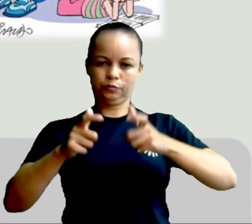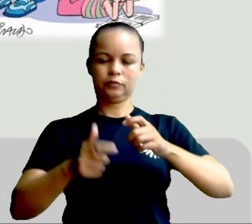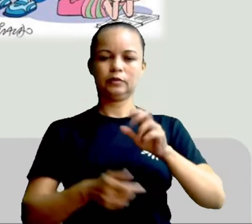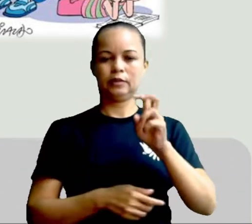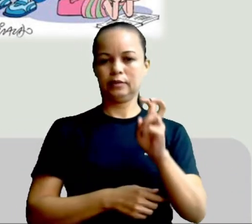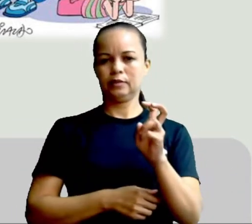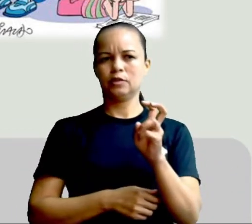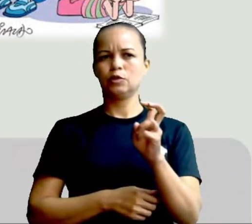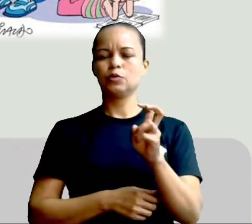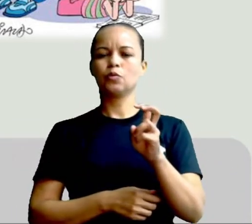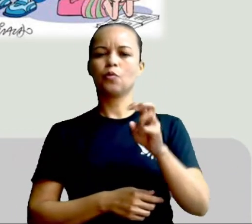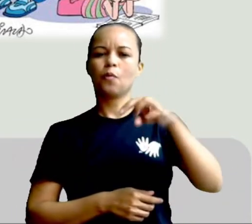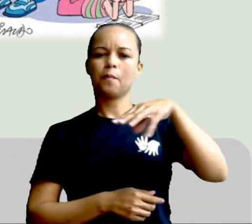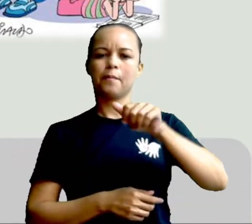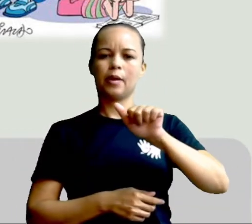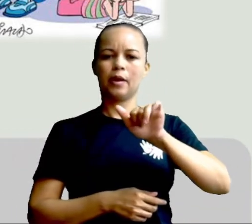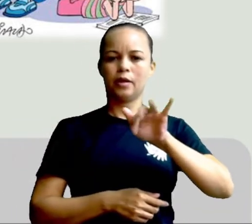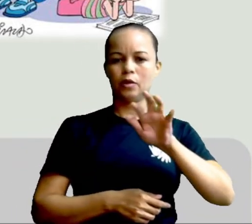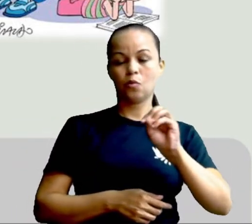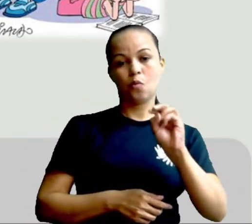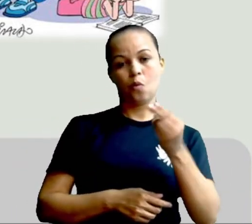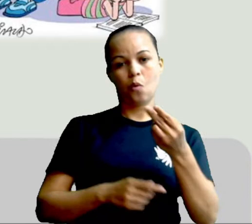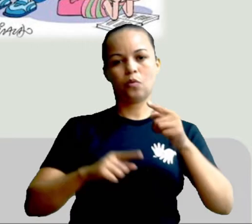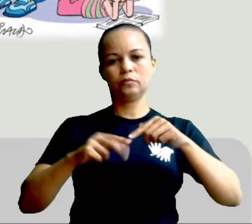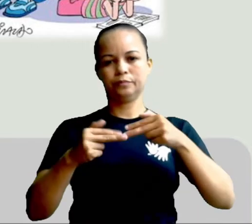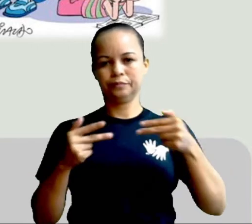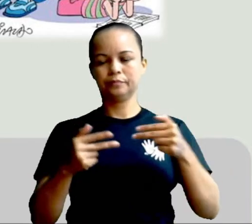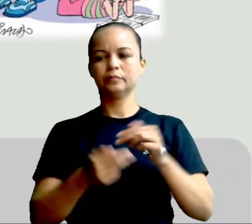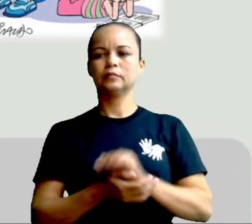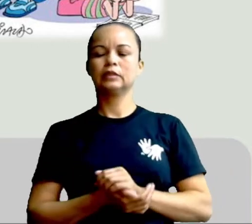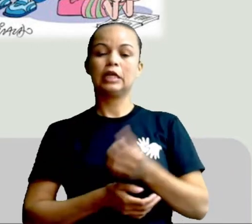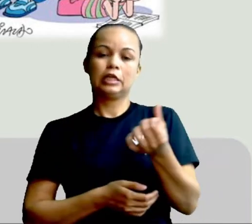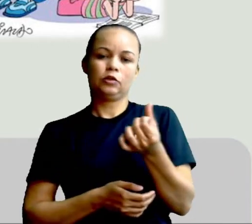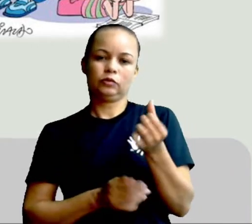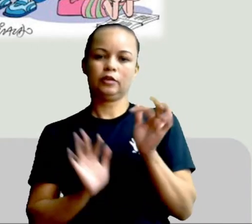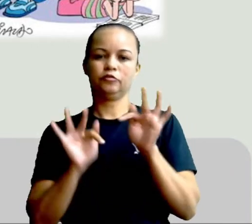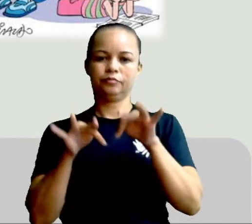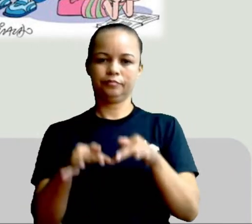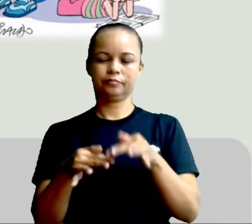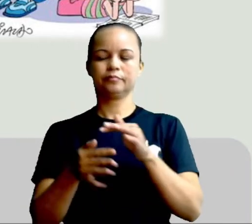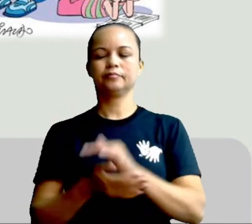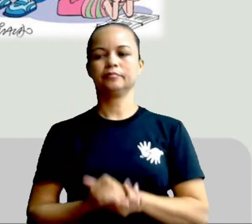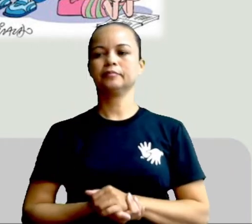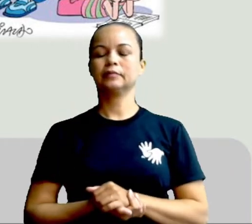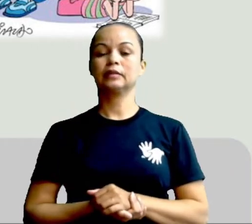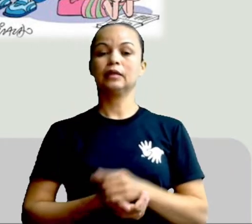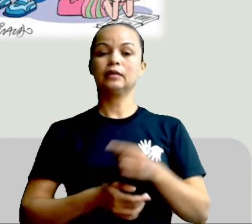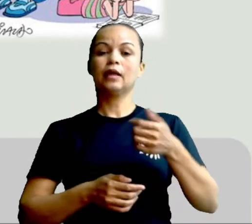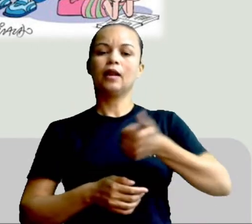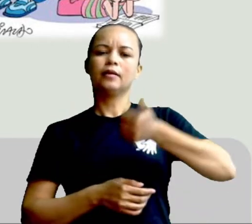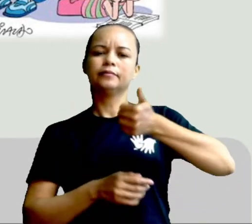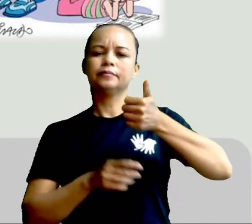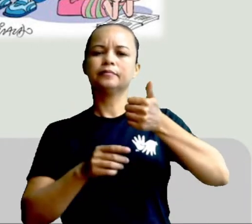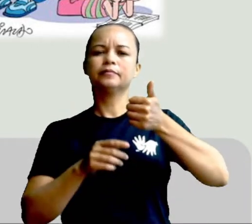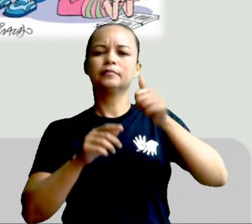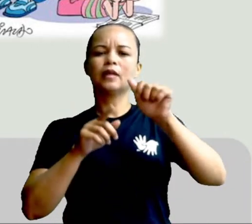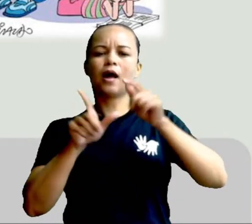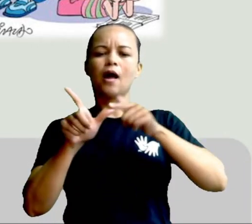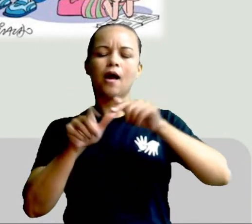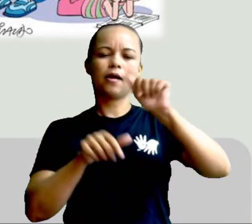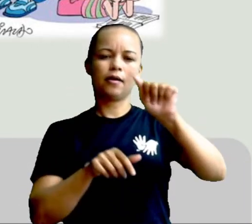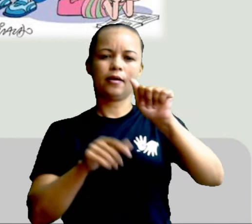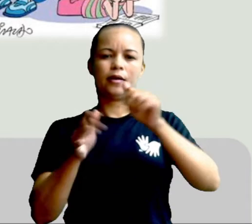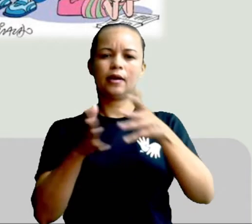4 lugar, 5 meio ou instrumento e o 6 a finalidade. Então, aqui na letrinha A temos